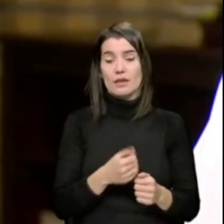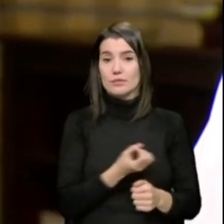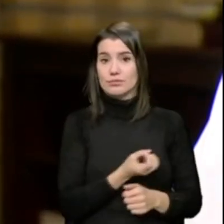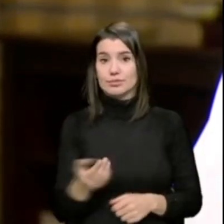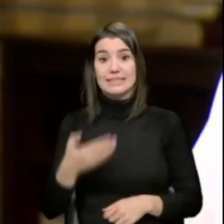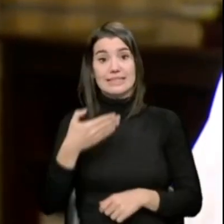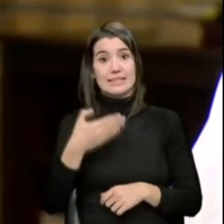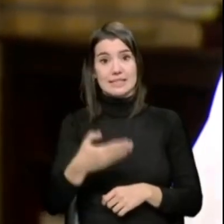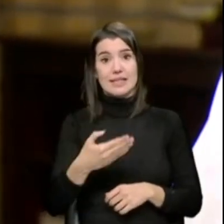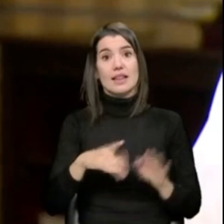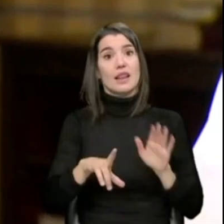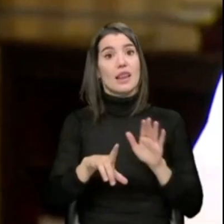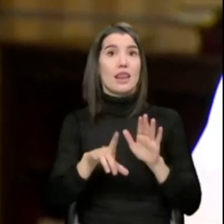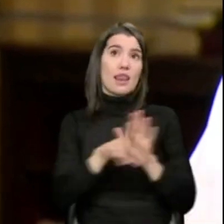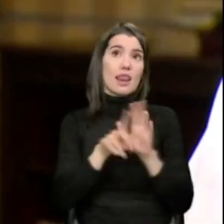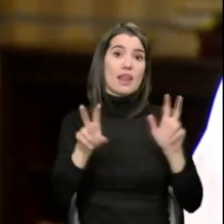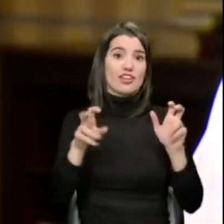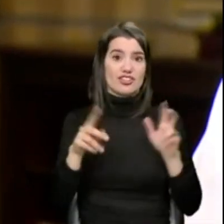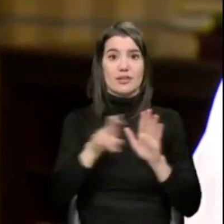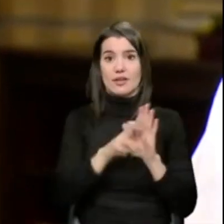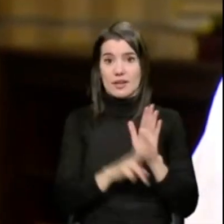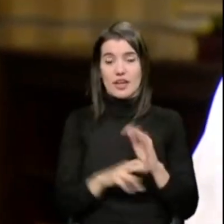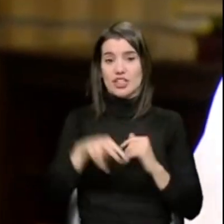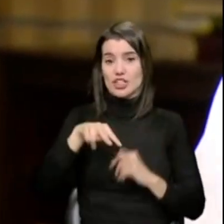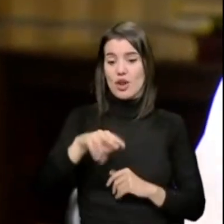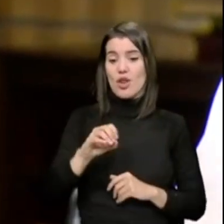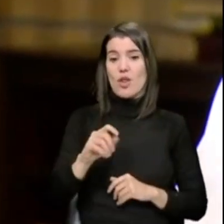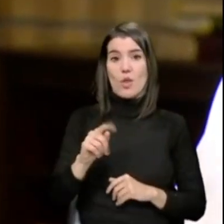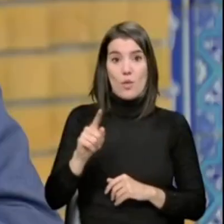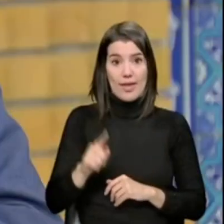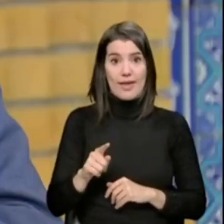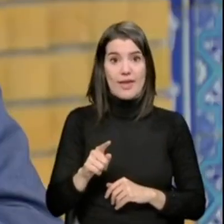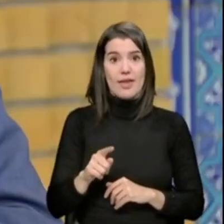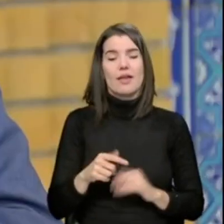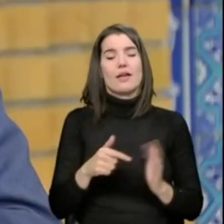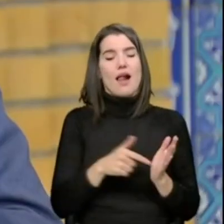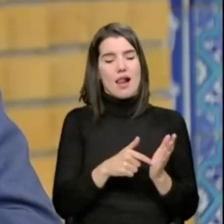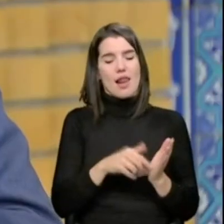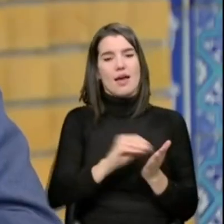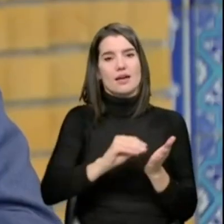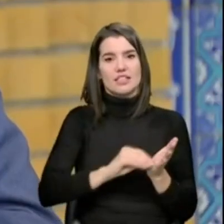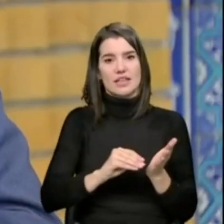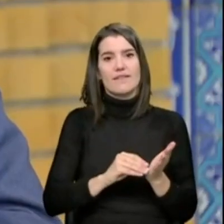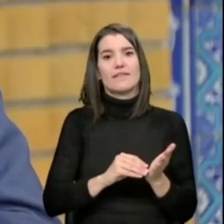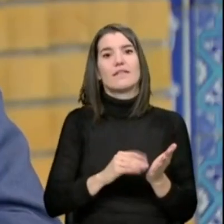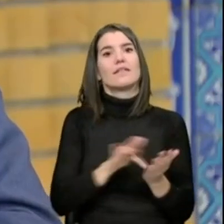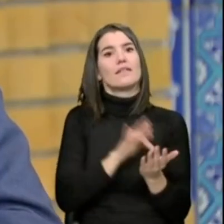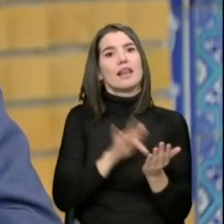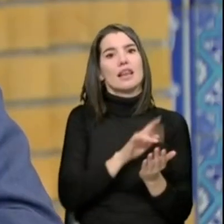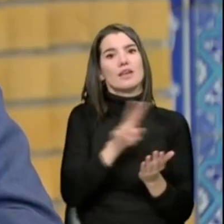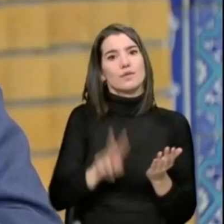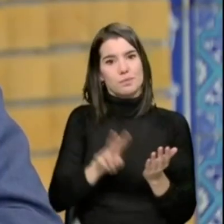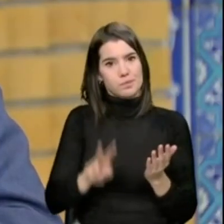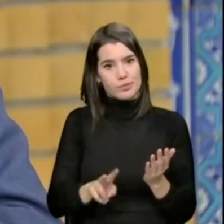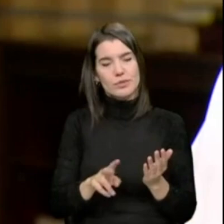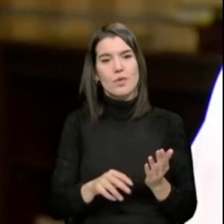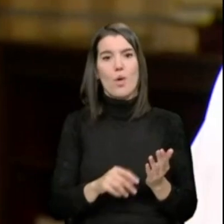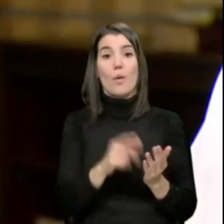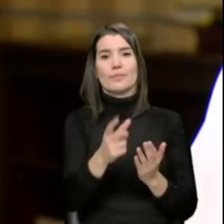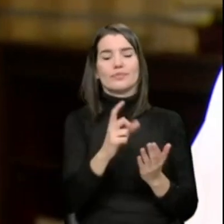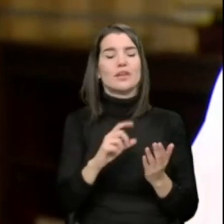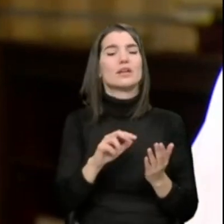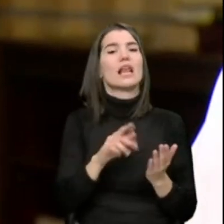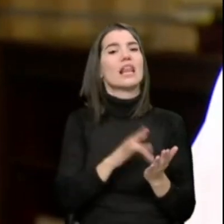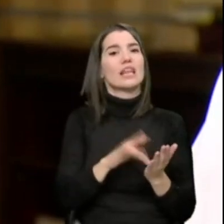Noé, as 7 leis de Noé, que estão escritas no segundo livro, no segundo capítulo, por assim dizer, do livro